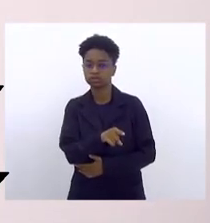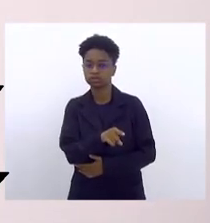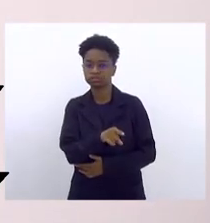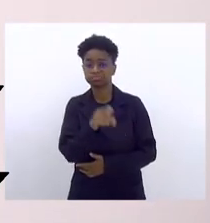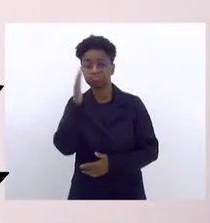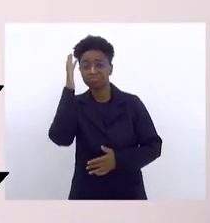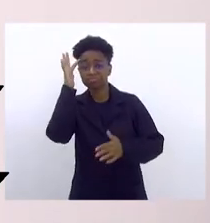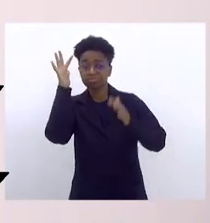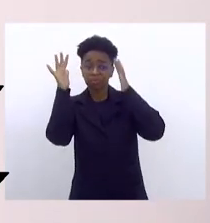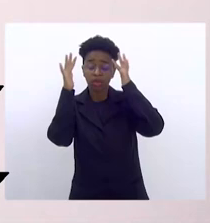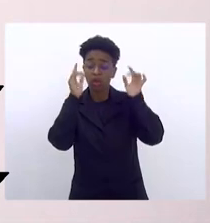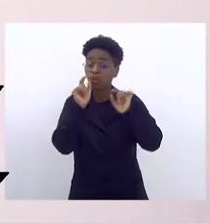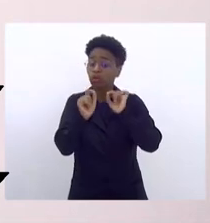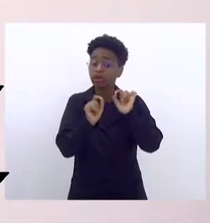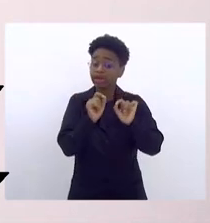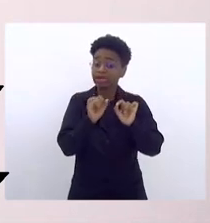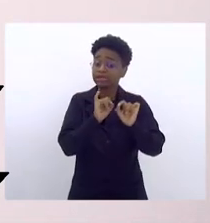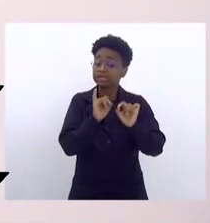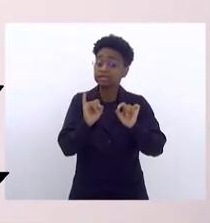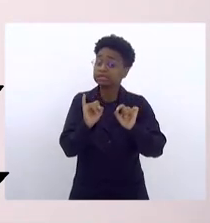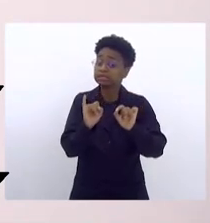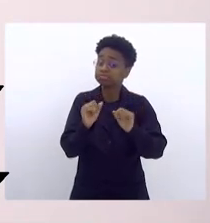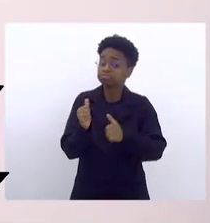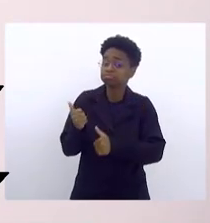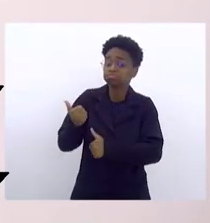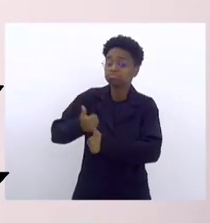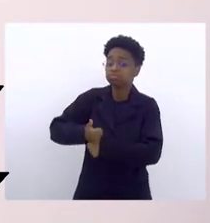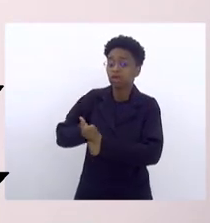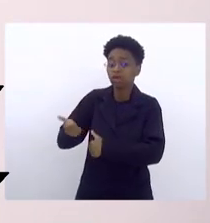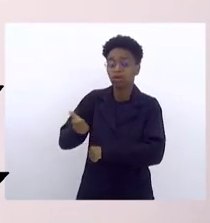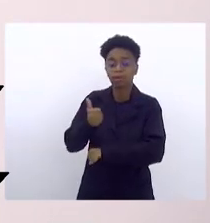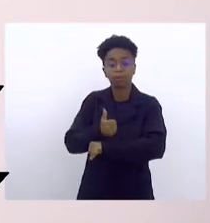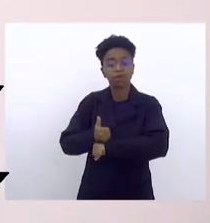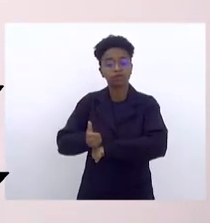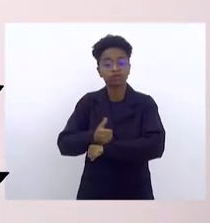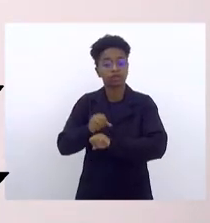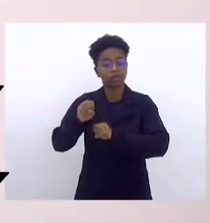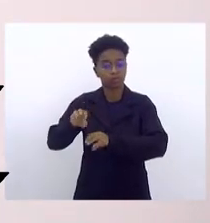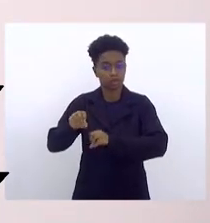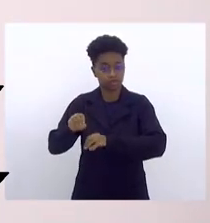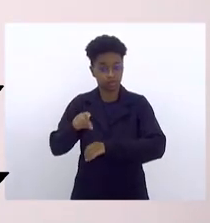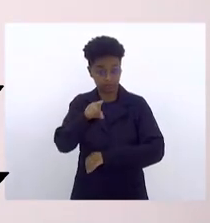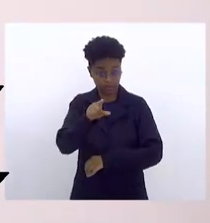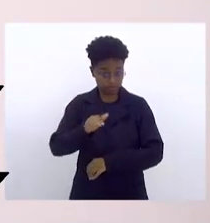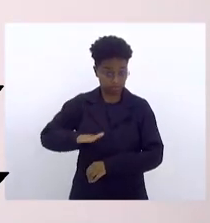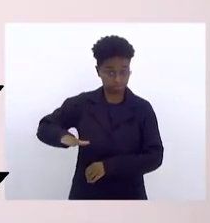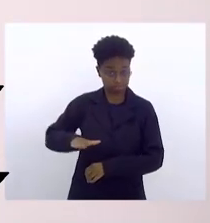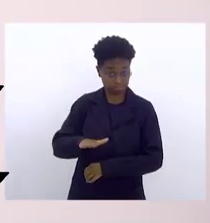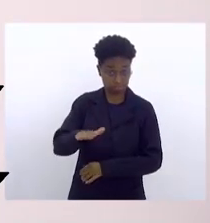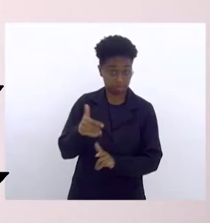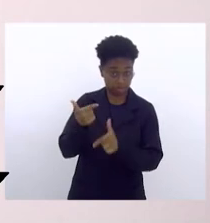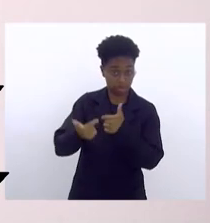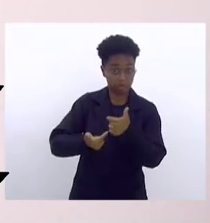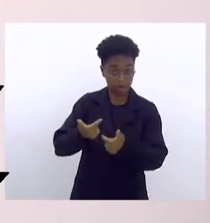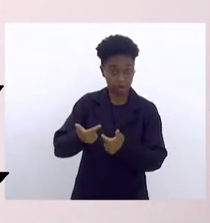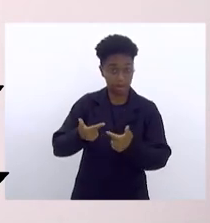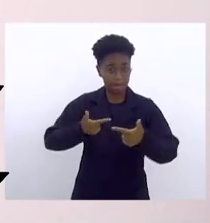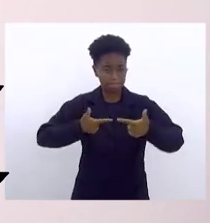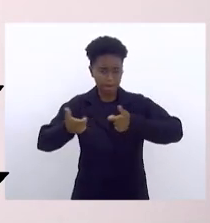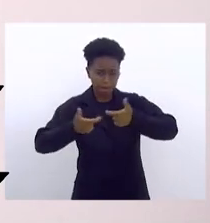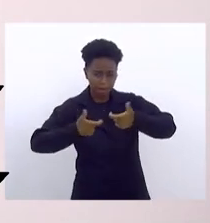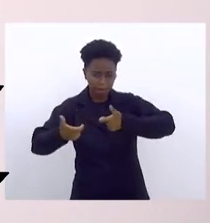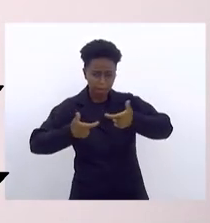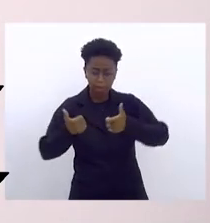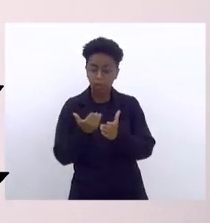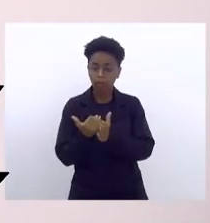pensaria se estivesse no lugar desse profissional de educação você está indo para o seu trabalho o tiroteio começa